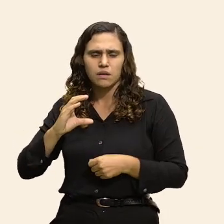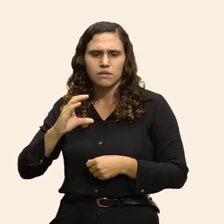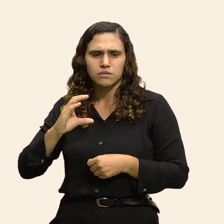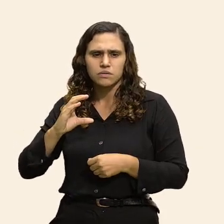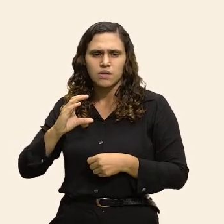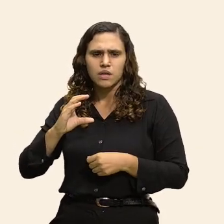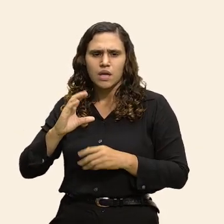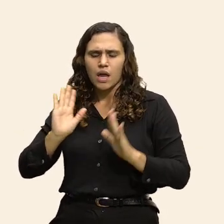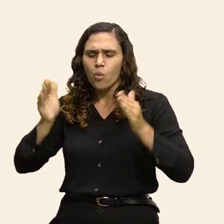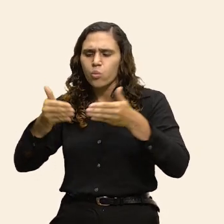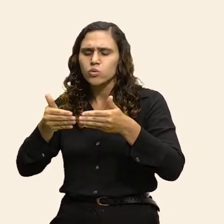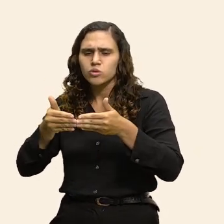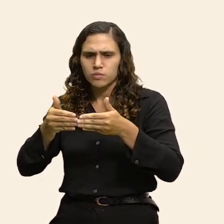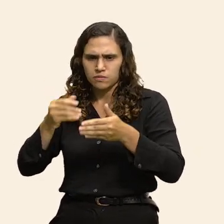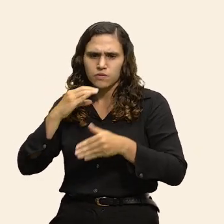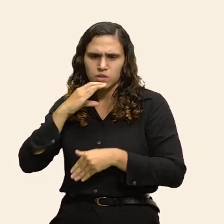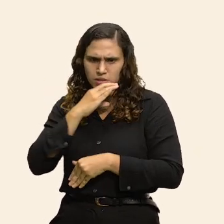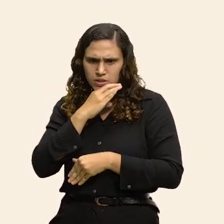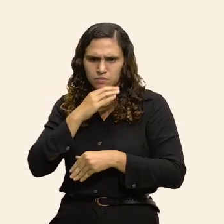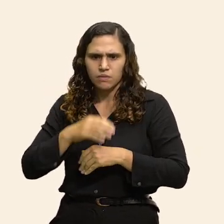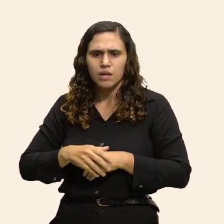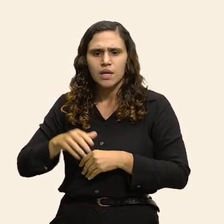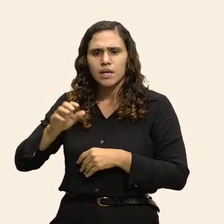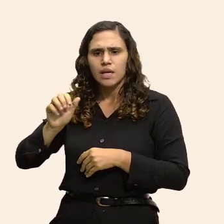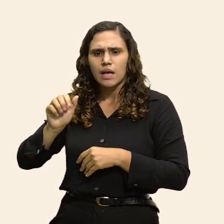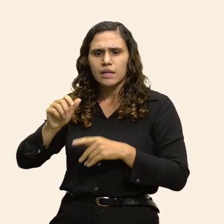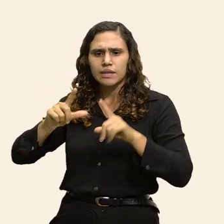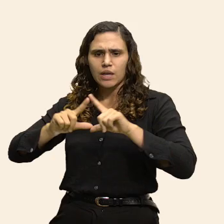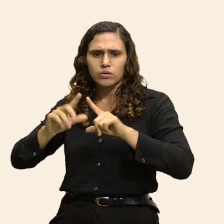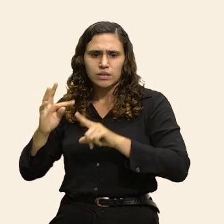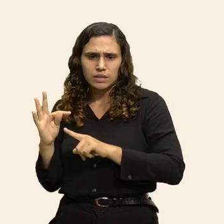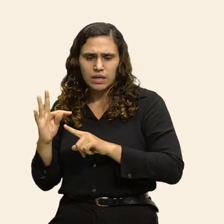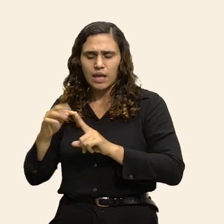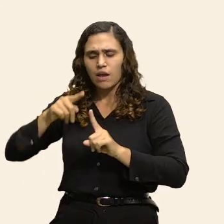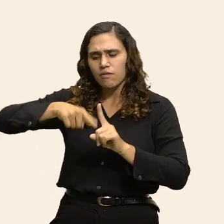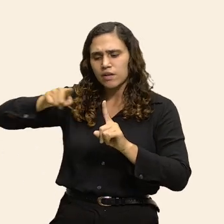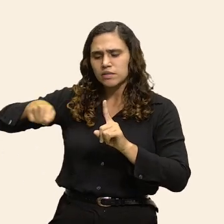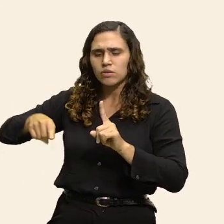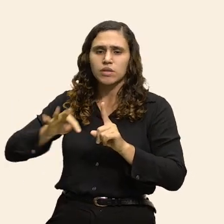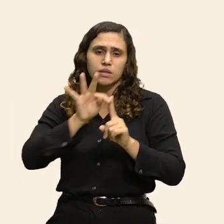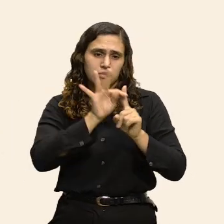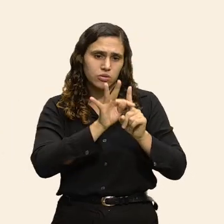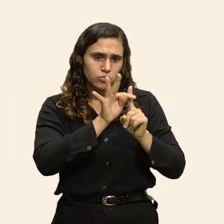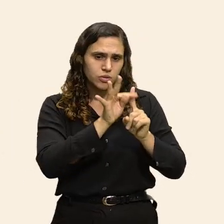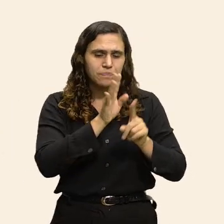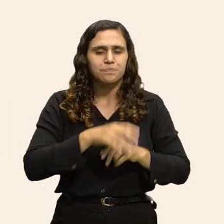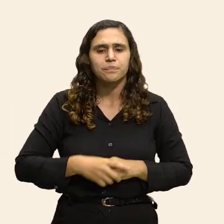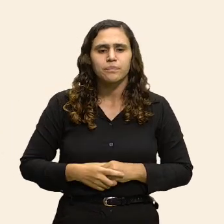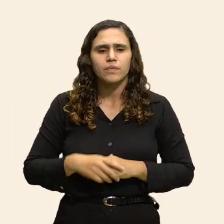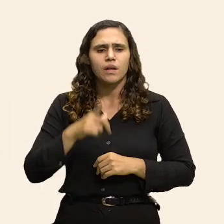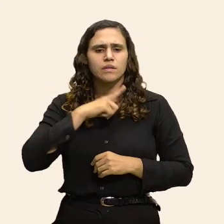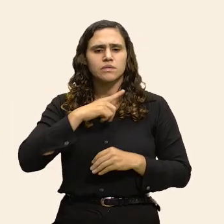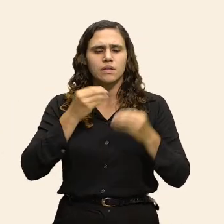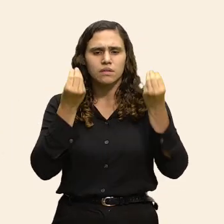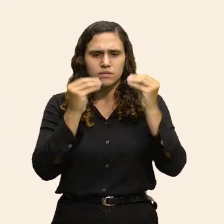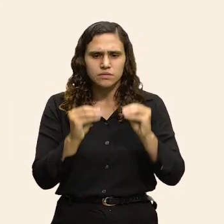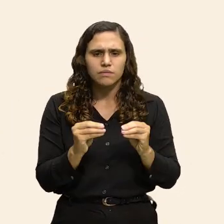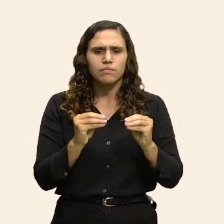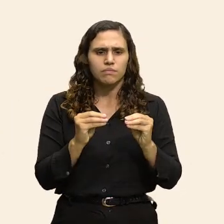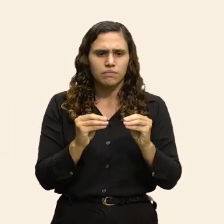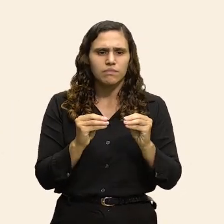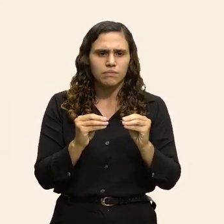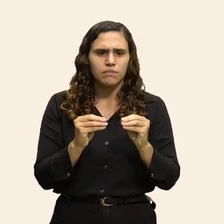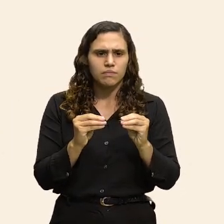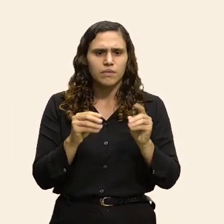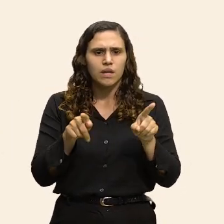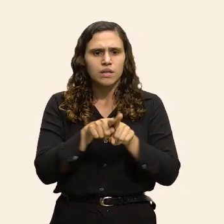é um calor específico que a gente chama, e ΔT é a variação de temperatura. Nós temos também o calor latente, que é responsável pela mudança de fase, ou seja, ela